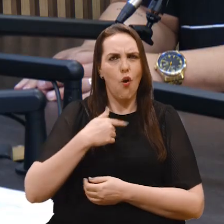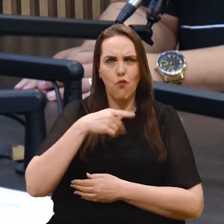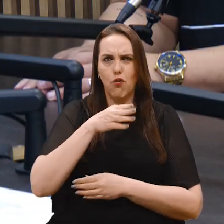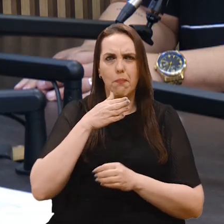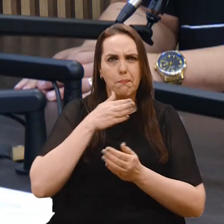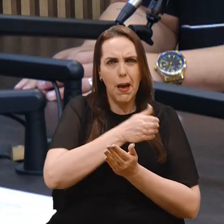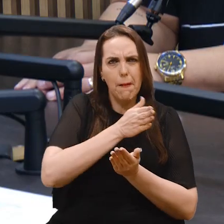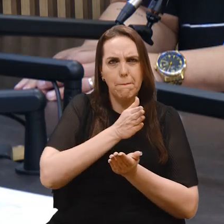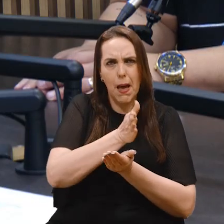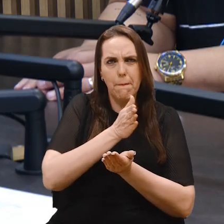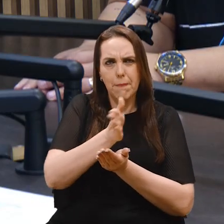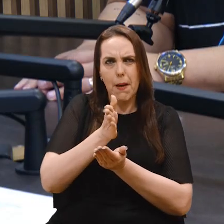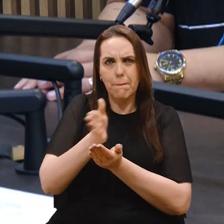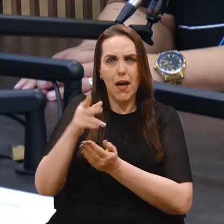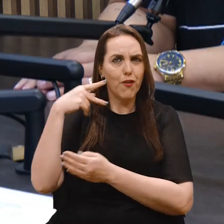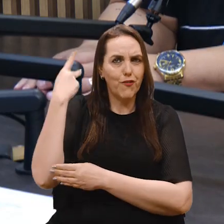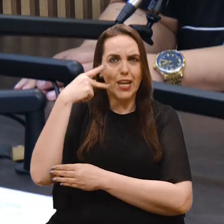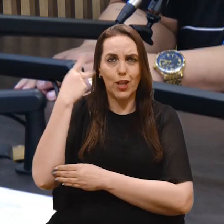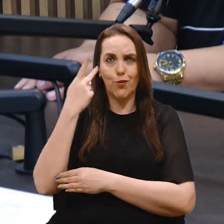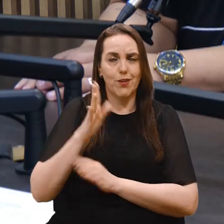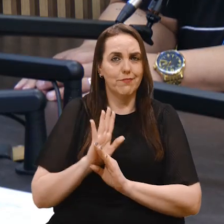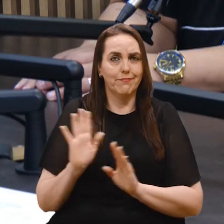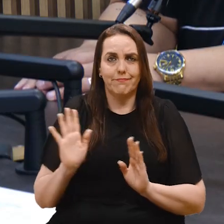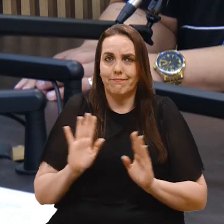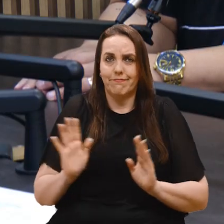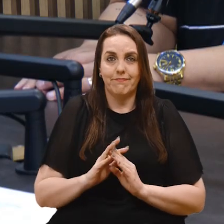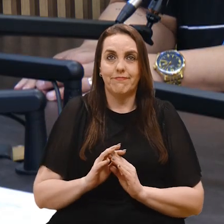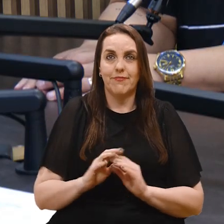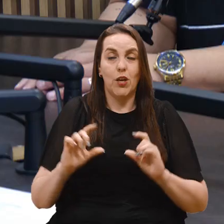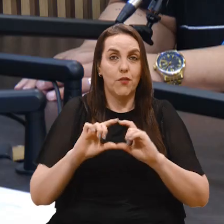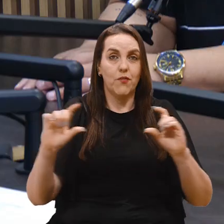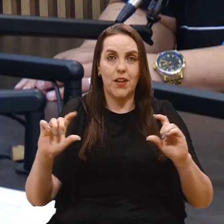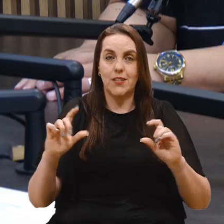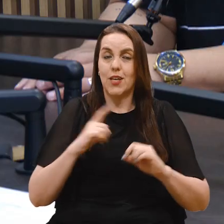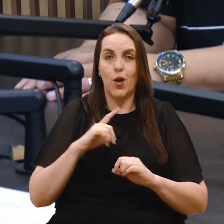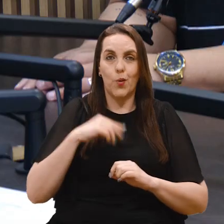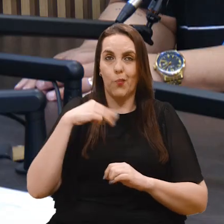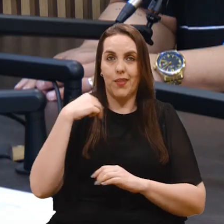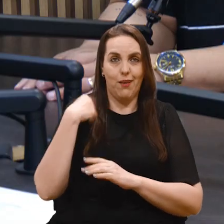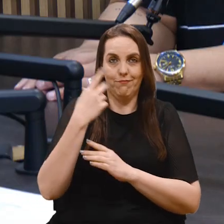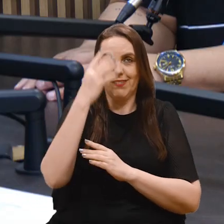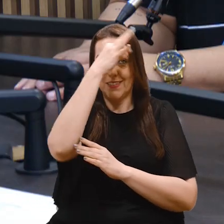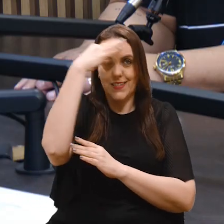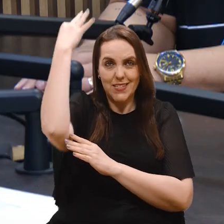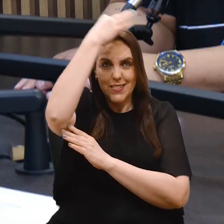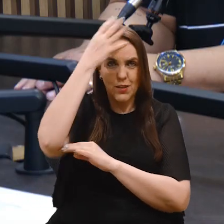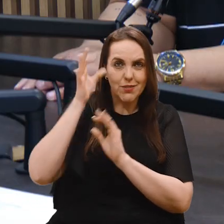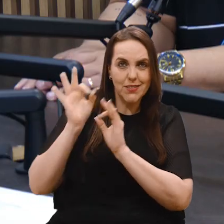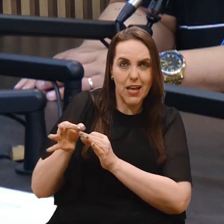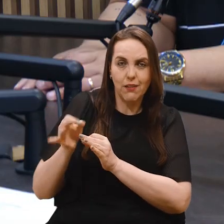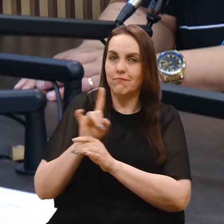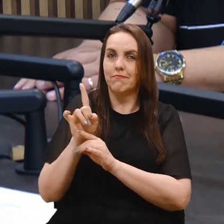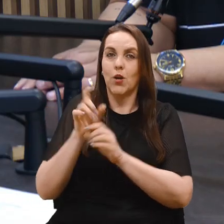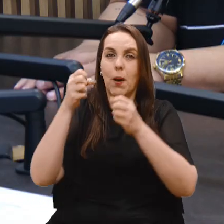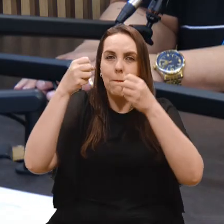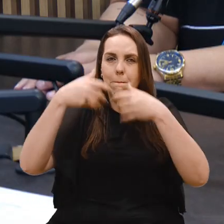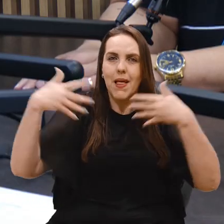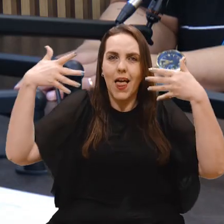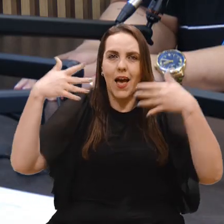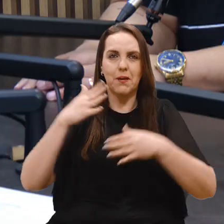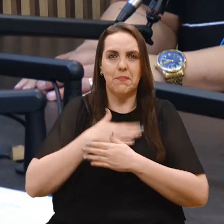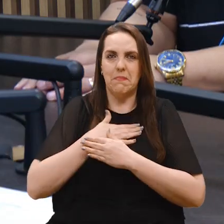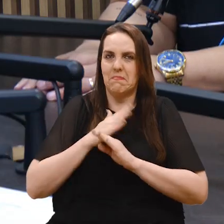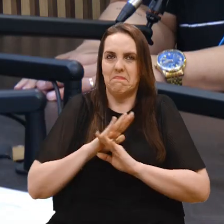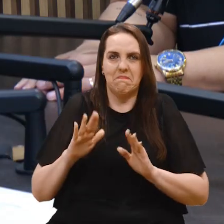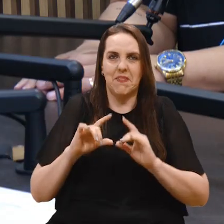gabinete. Eu uso uma frase, né? Eu não tenho santo certo, eu só quero milagre. Né? E aqui a casa é sua, né? E aqui é a casa do